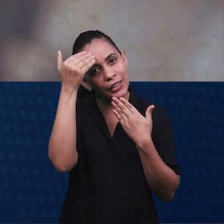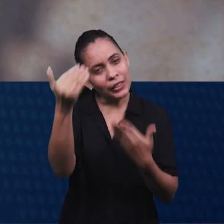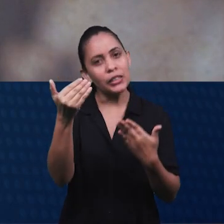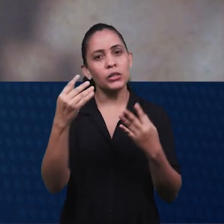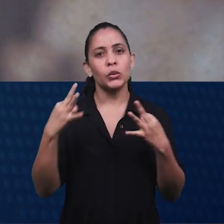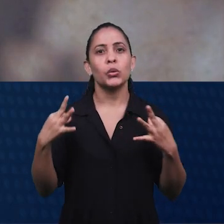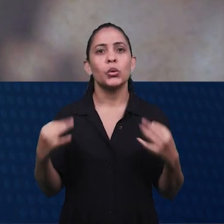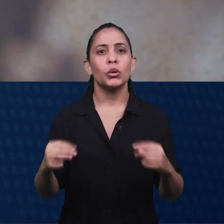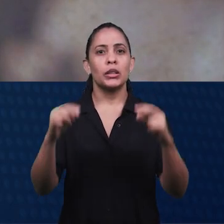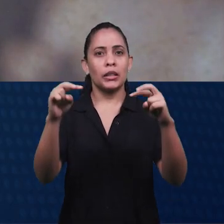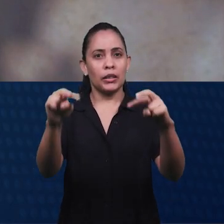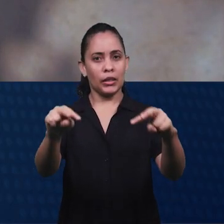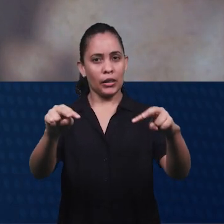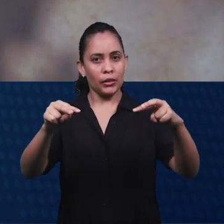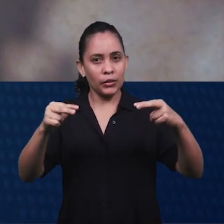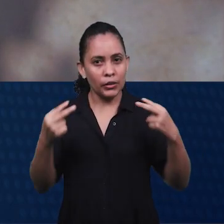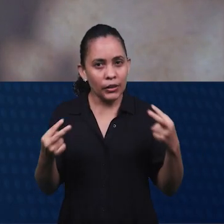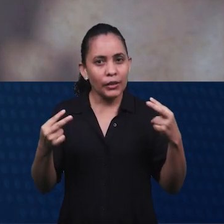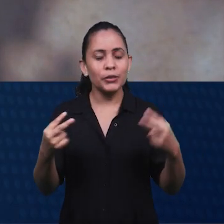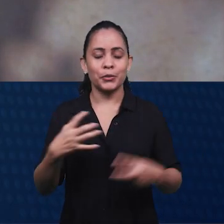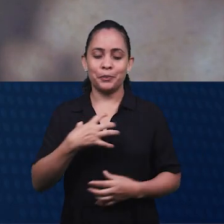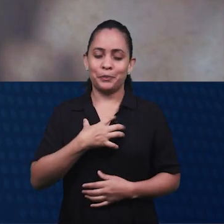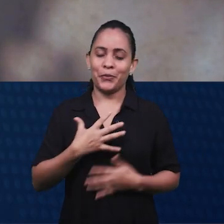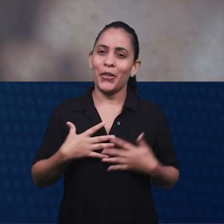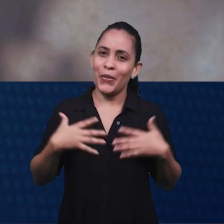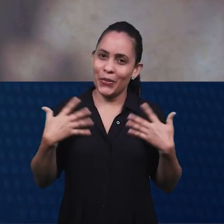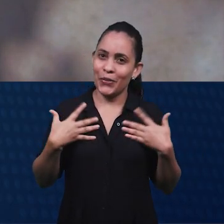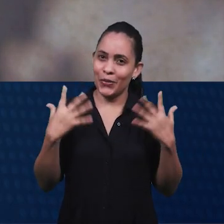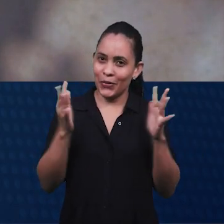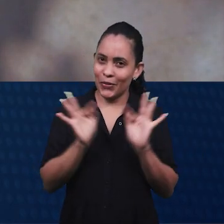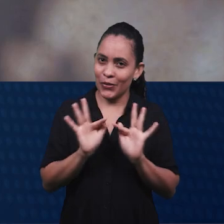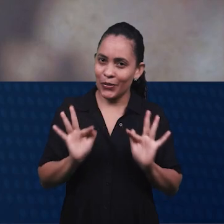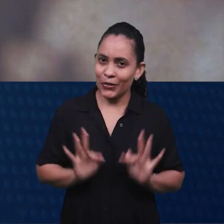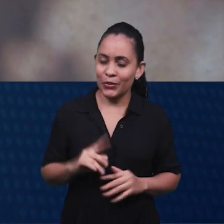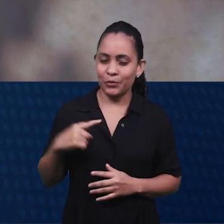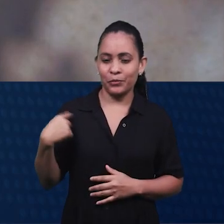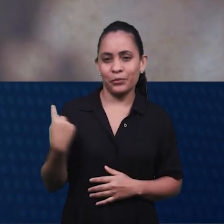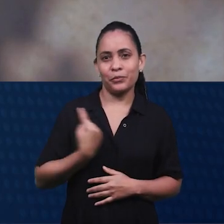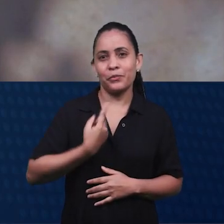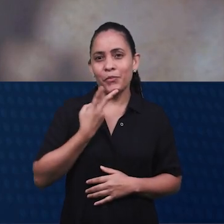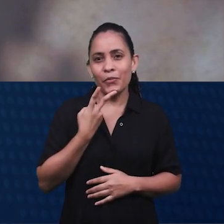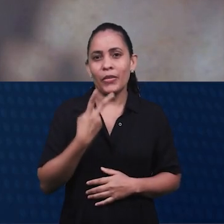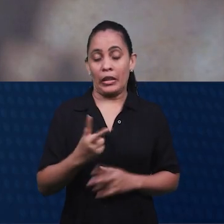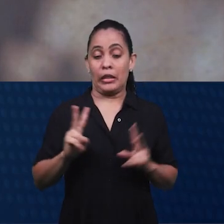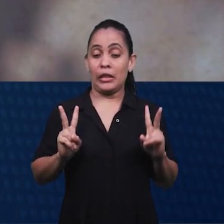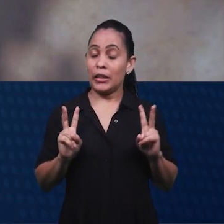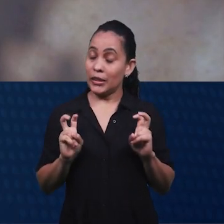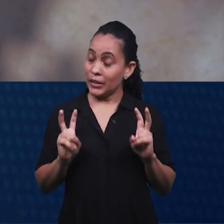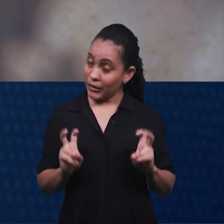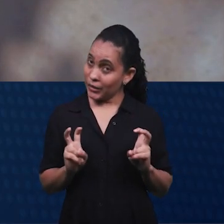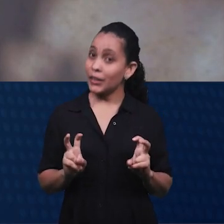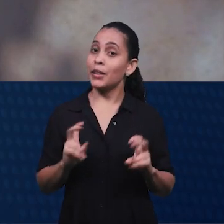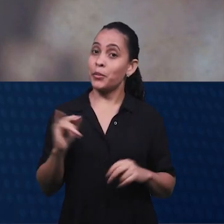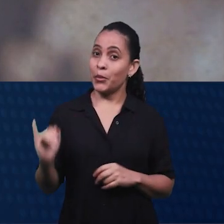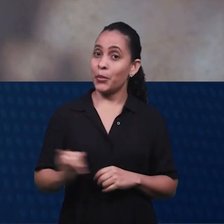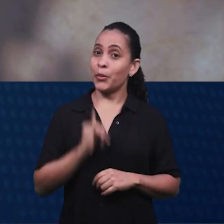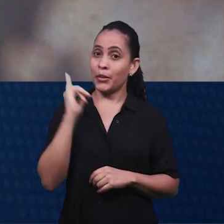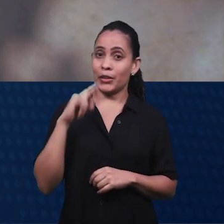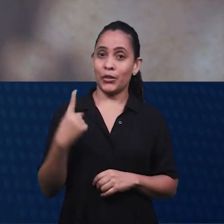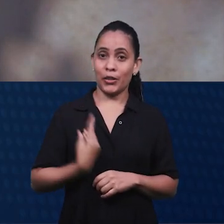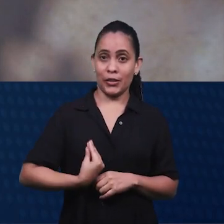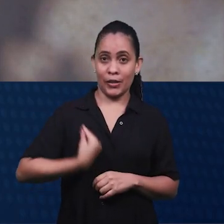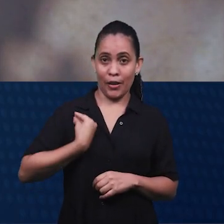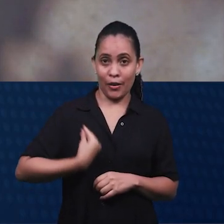que estão nos assistindo e fico contente que cada vez mais a gente está falando sobre assuntos que são pertinentes ao nosso dia a